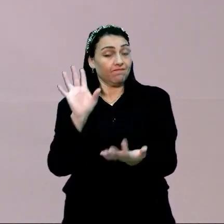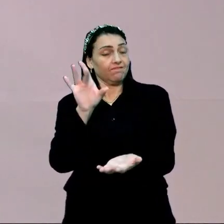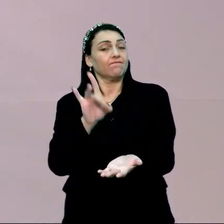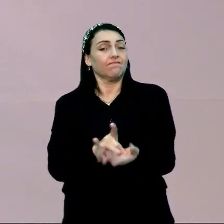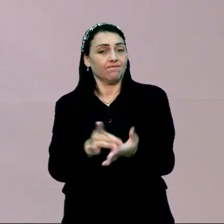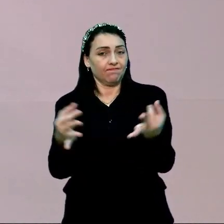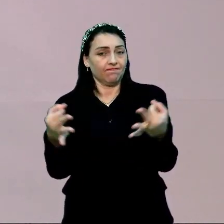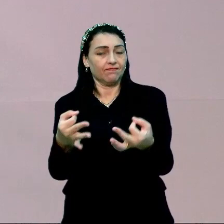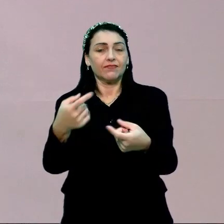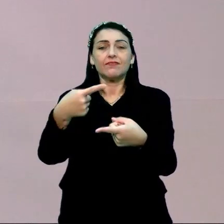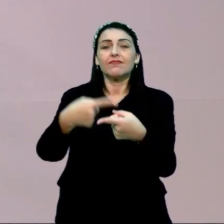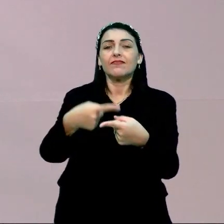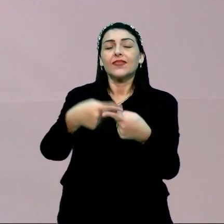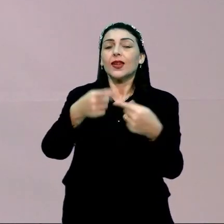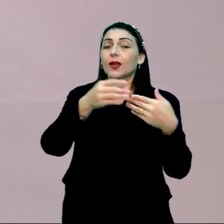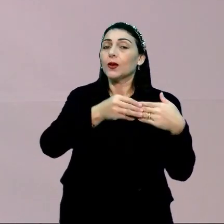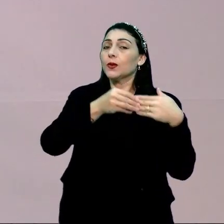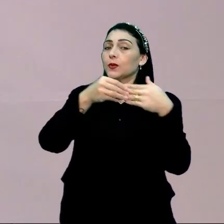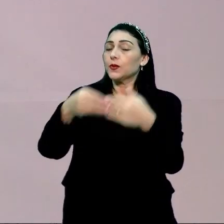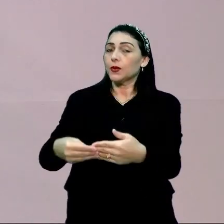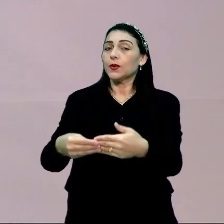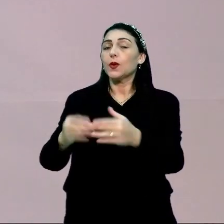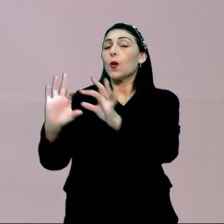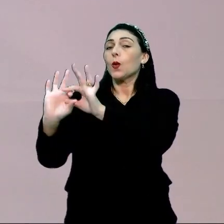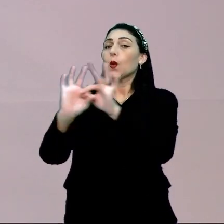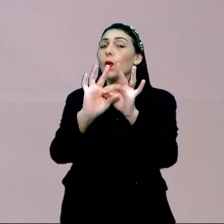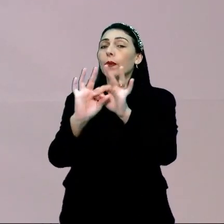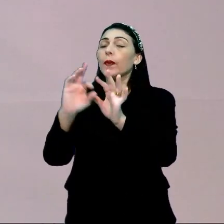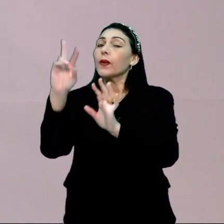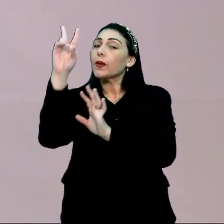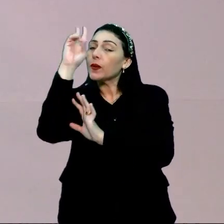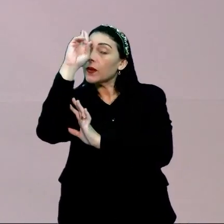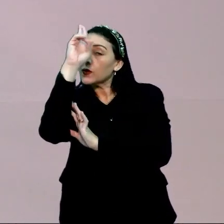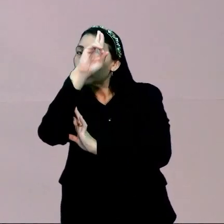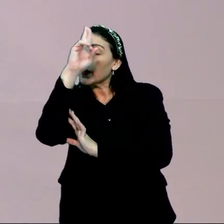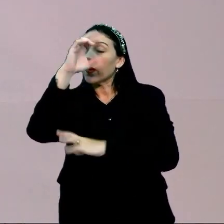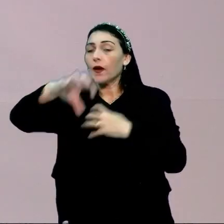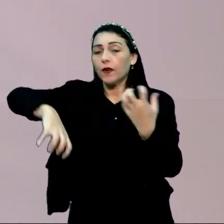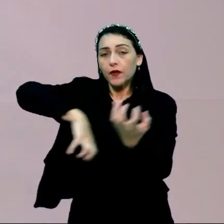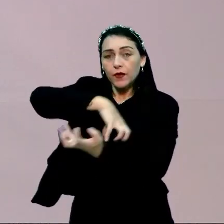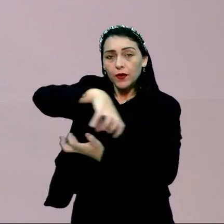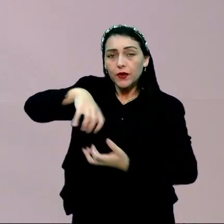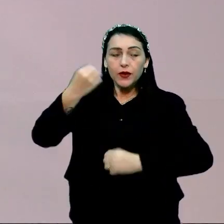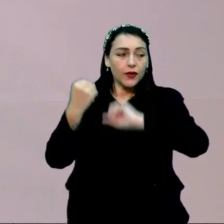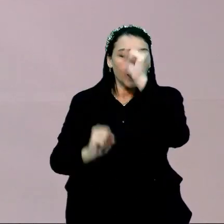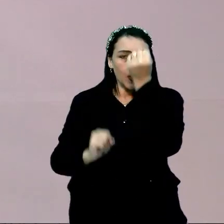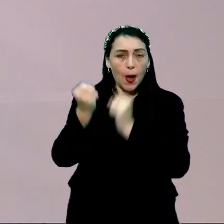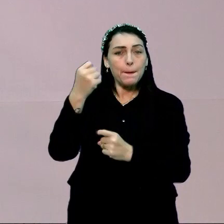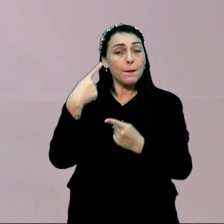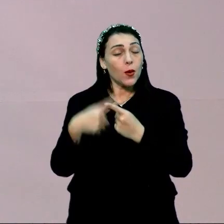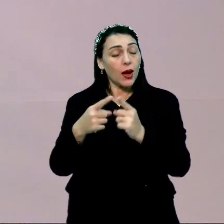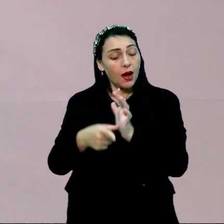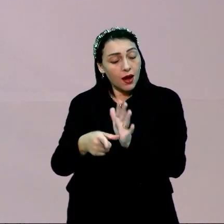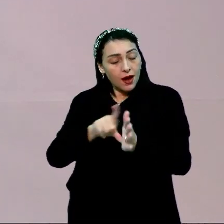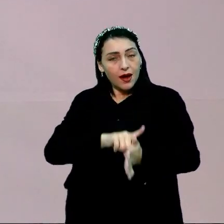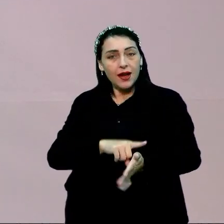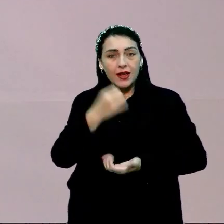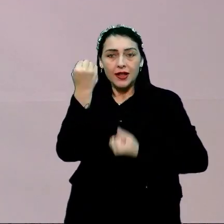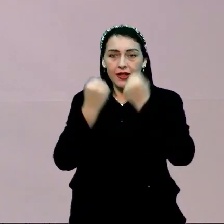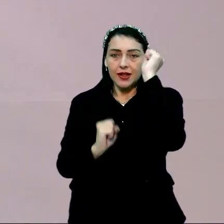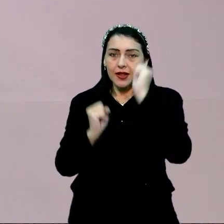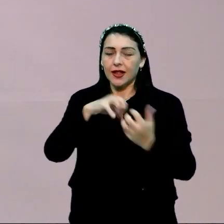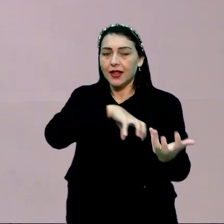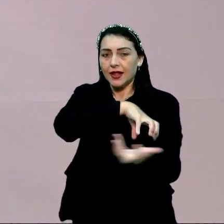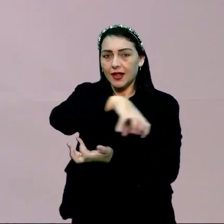fato. Por quê? Eu trouxe um contexto histórico como a Revolução Industrial, porque antes da Revolução